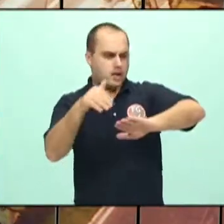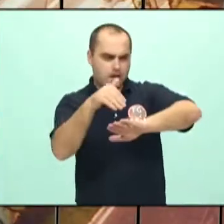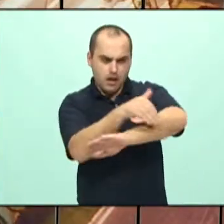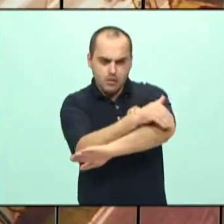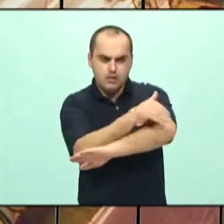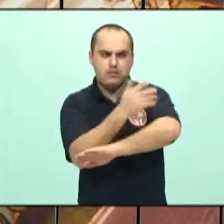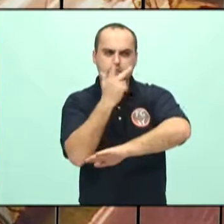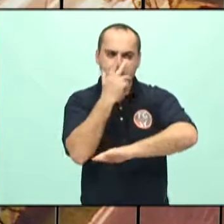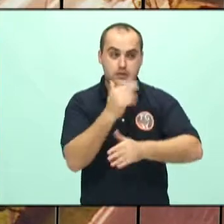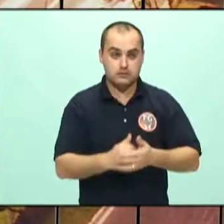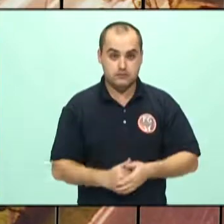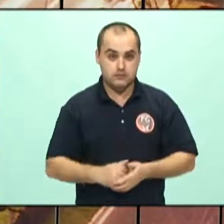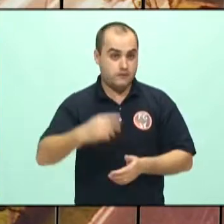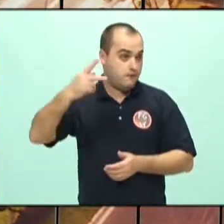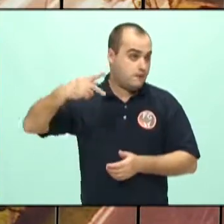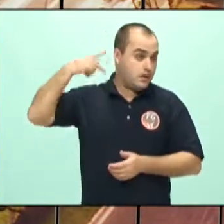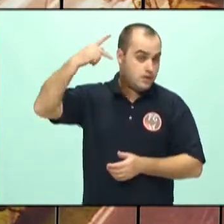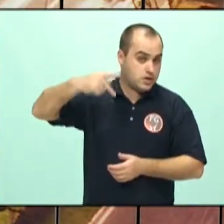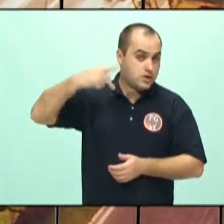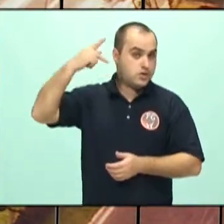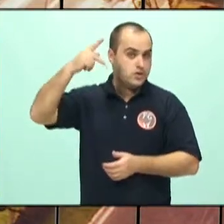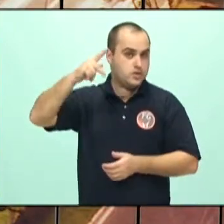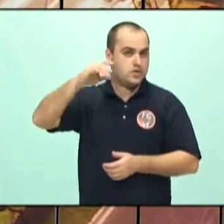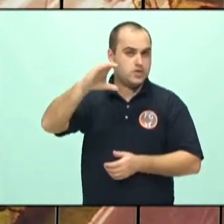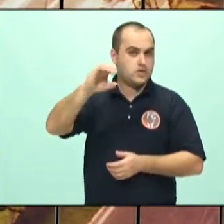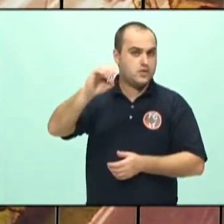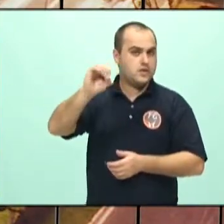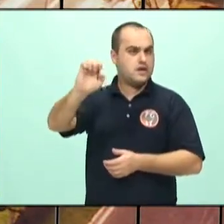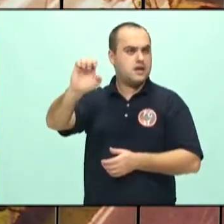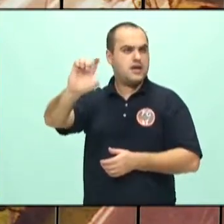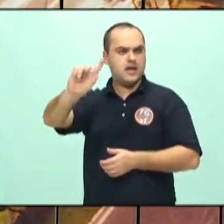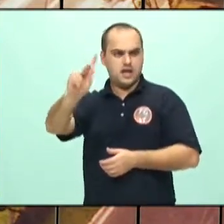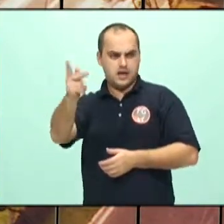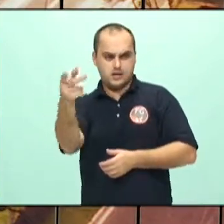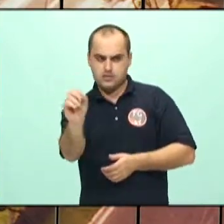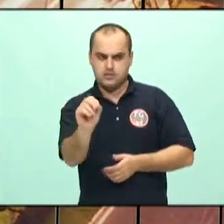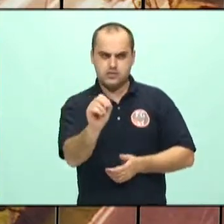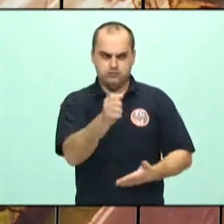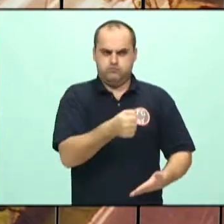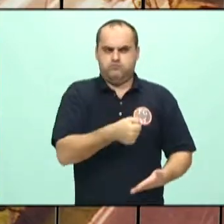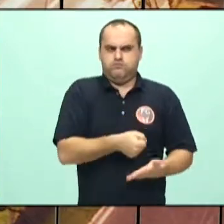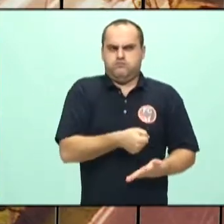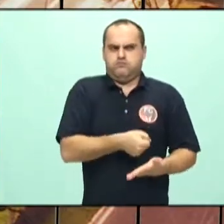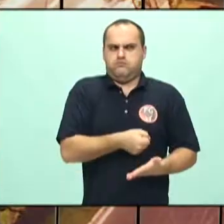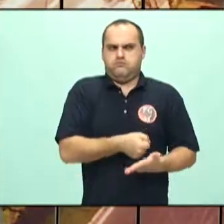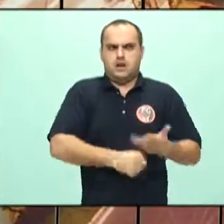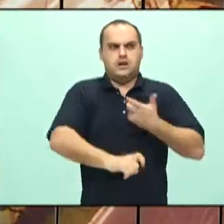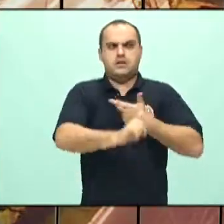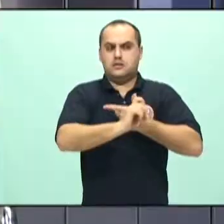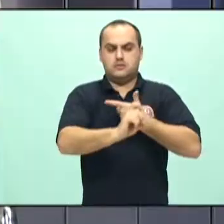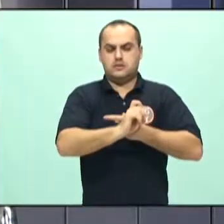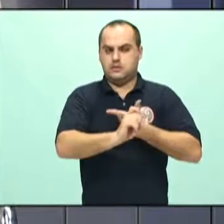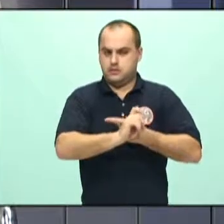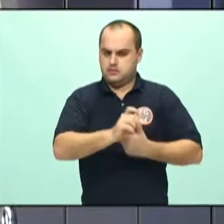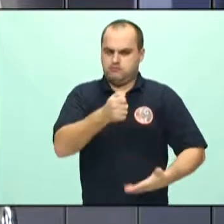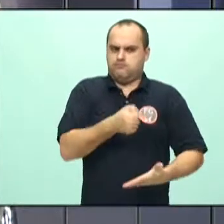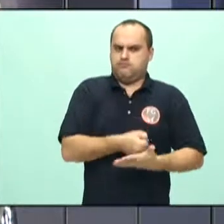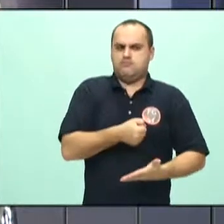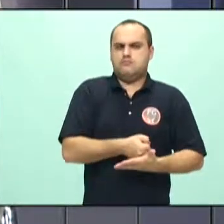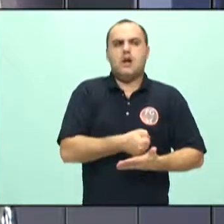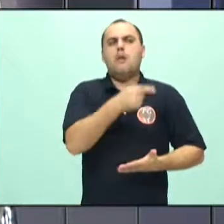o vereador Robson, ele é muito duro com o executivo municipal. O que o senhor diz a essas pessoas? Olha,